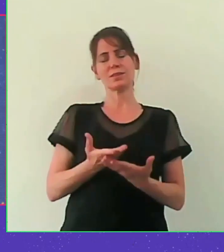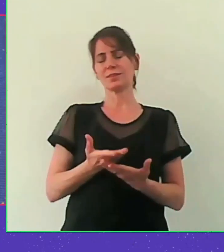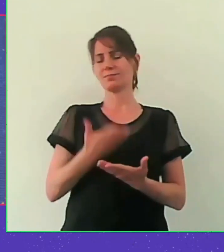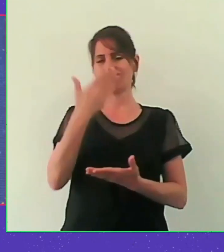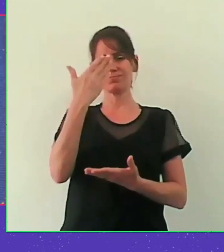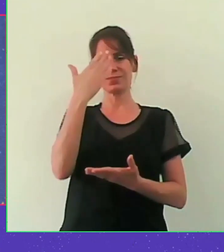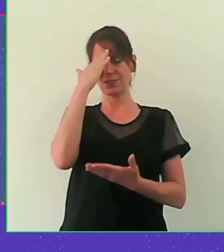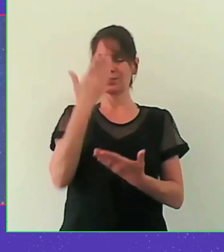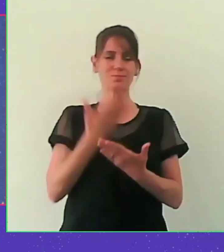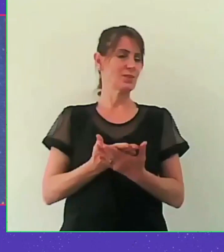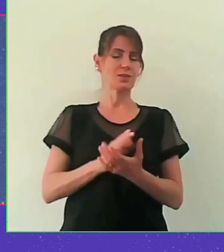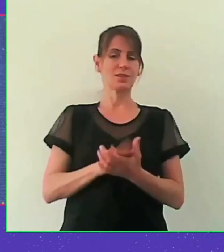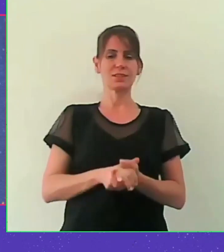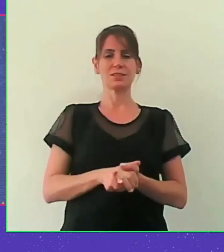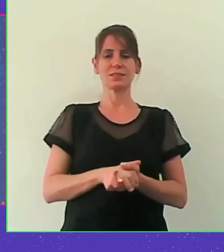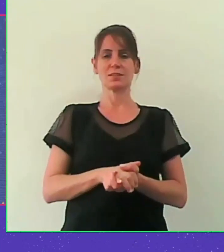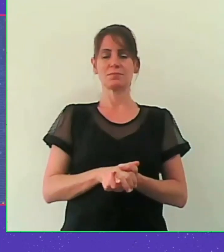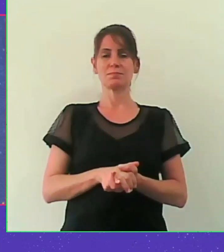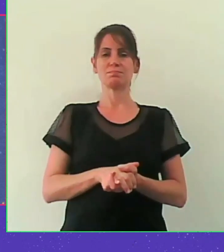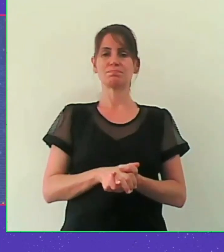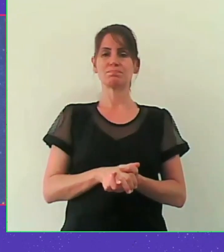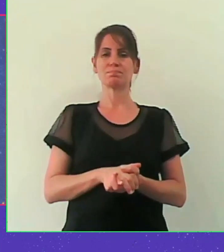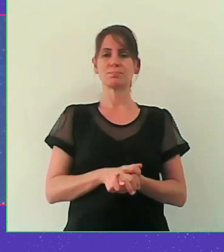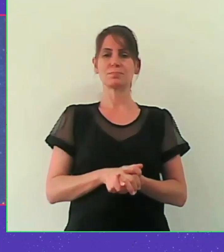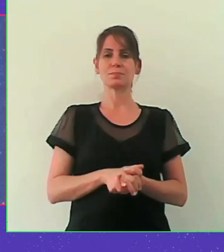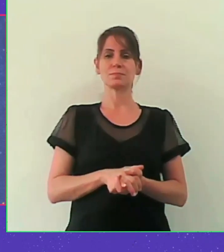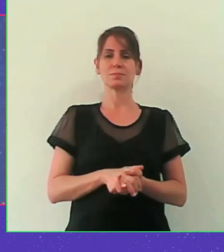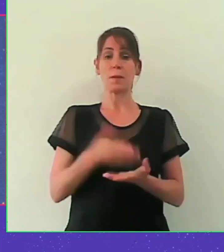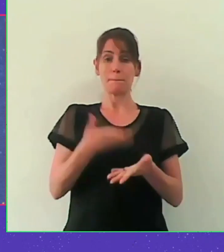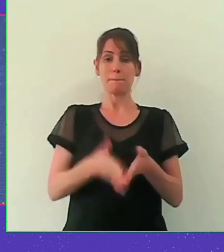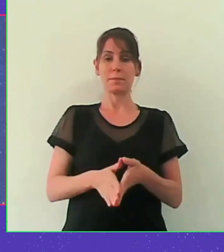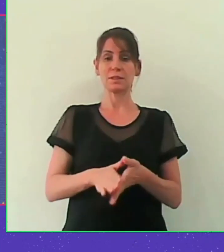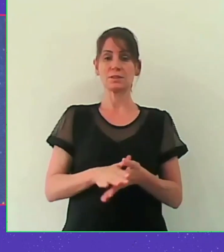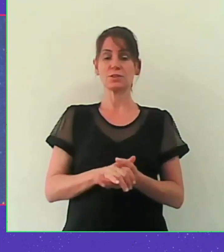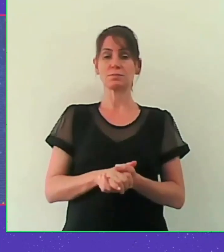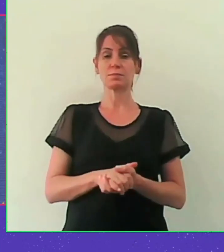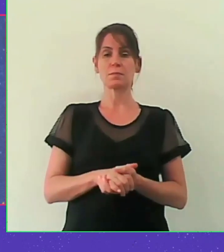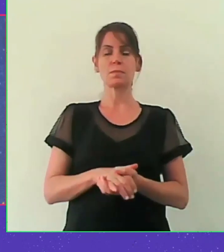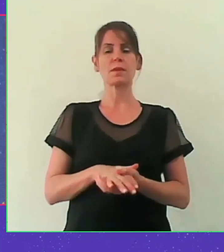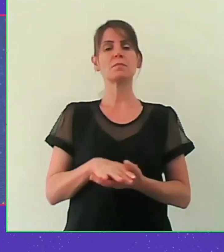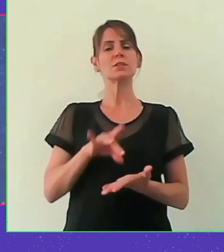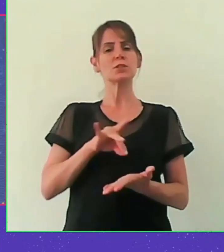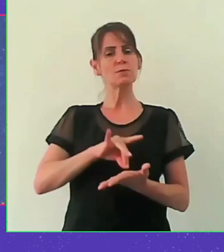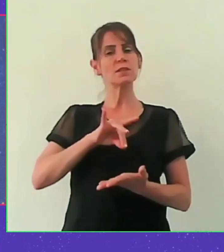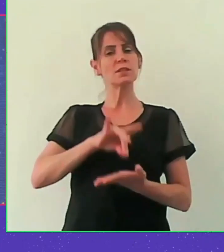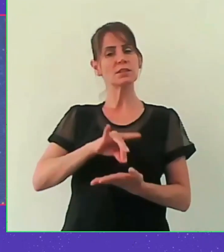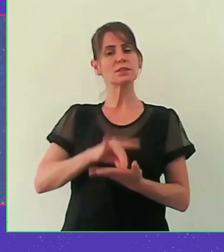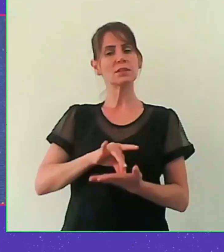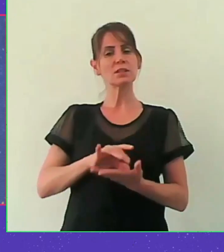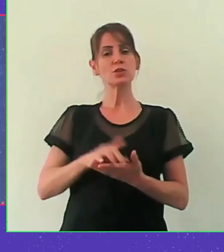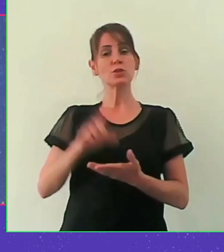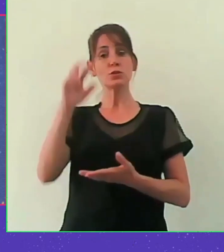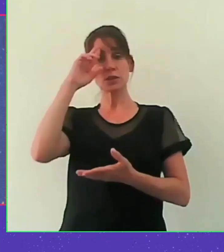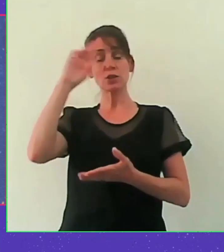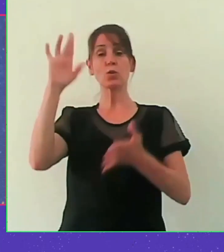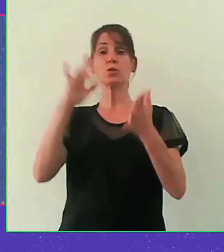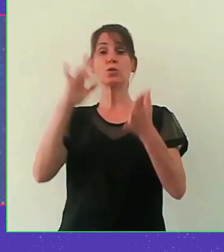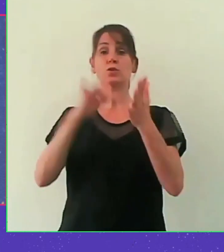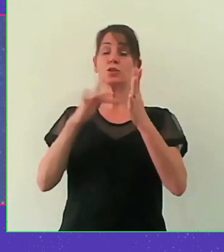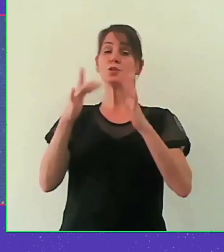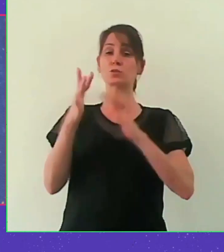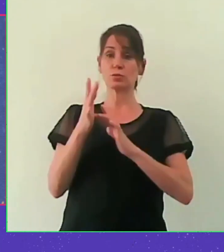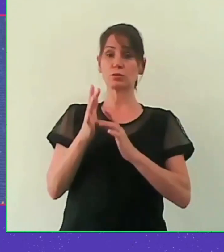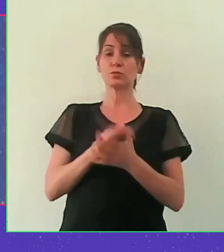E no versículo 19 e 20, de fato, o Senhor Jesus, depois de lhes ter falado,